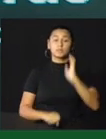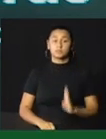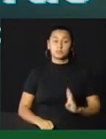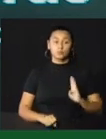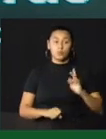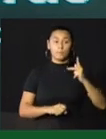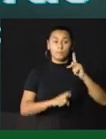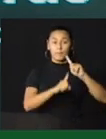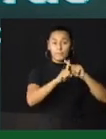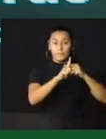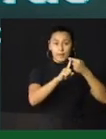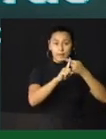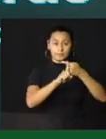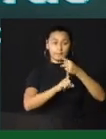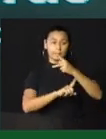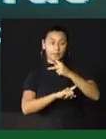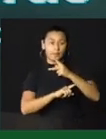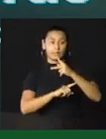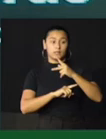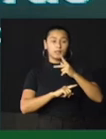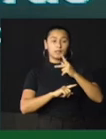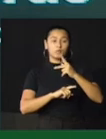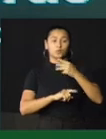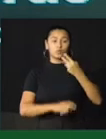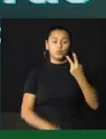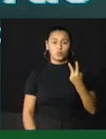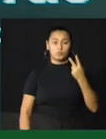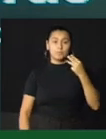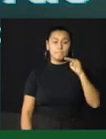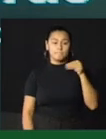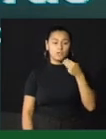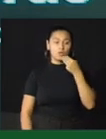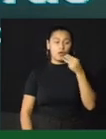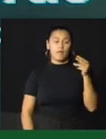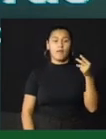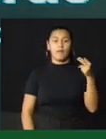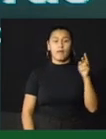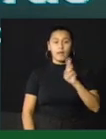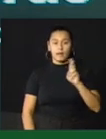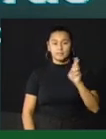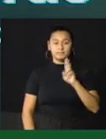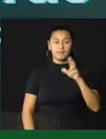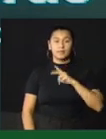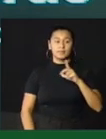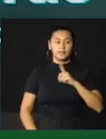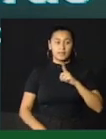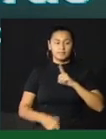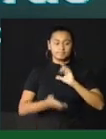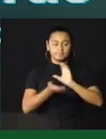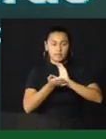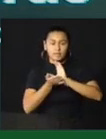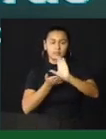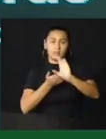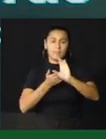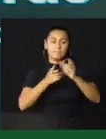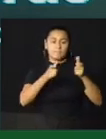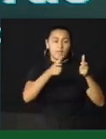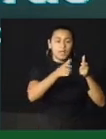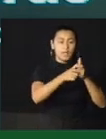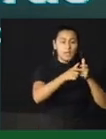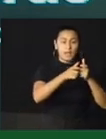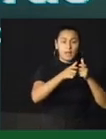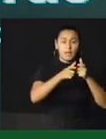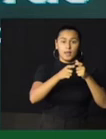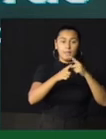que com R bilhões reais vai atender 200.000 pequenas médias e microempresas no Brasil porque as pequenas